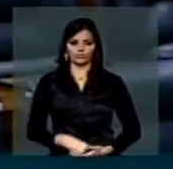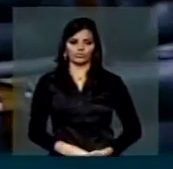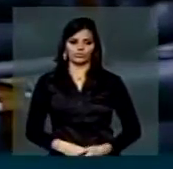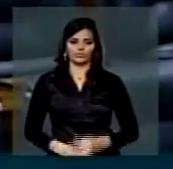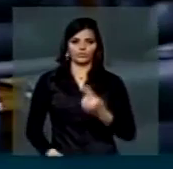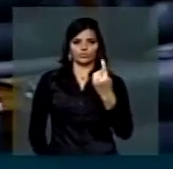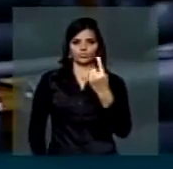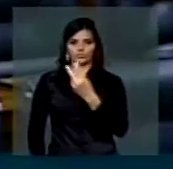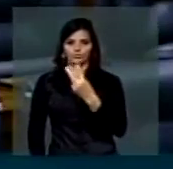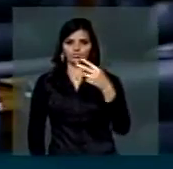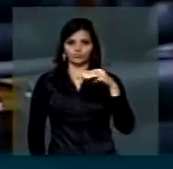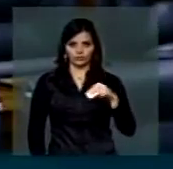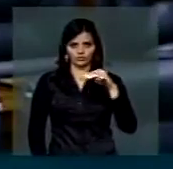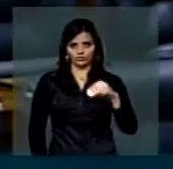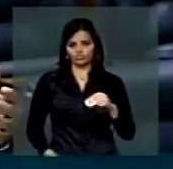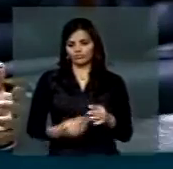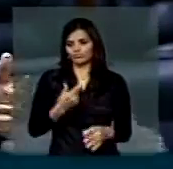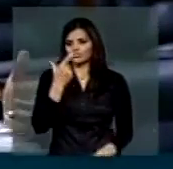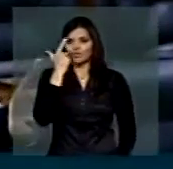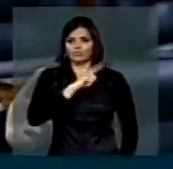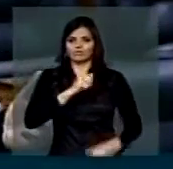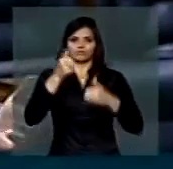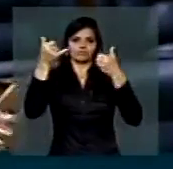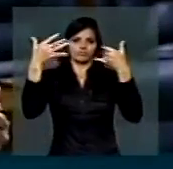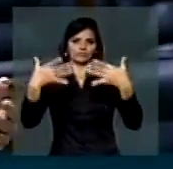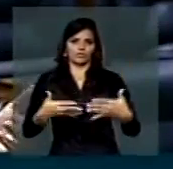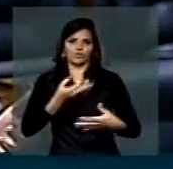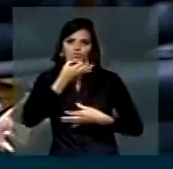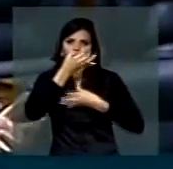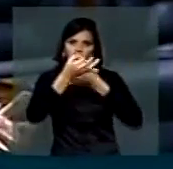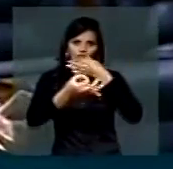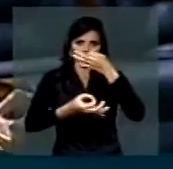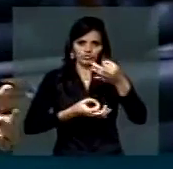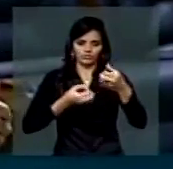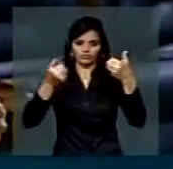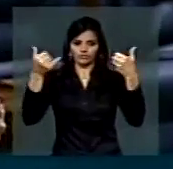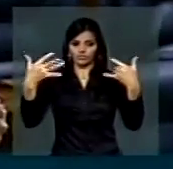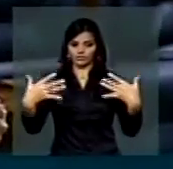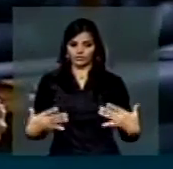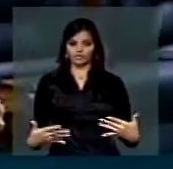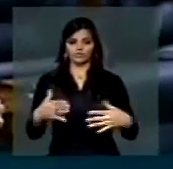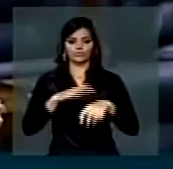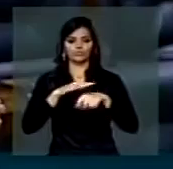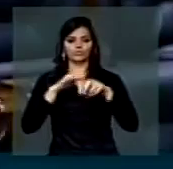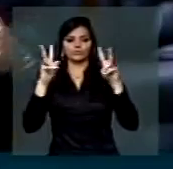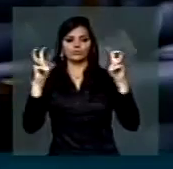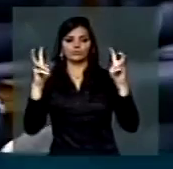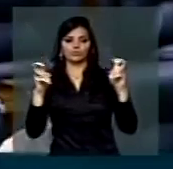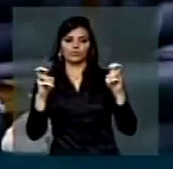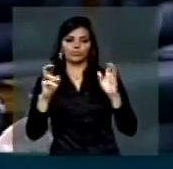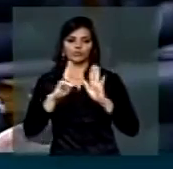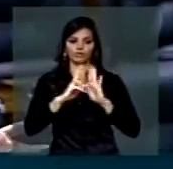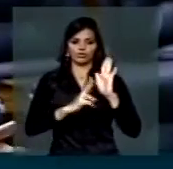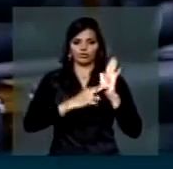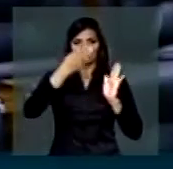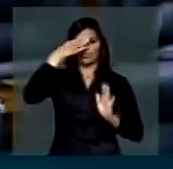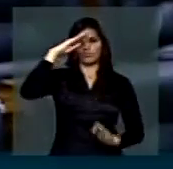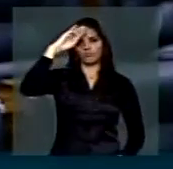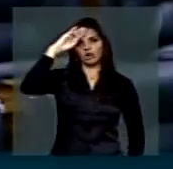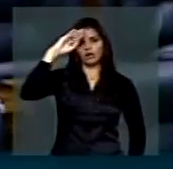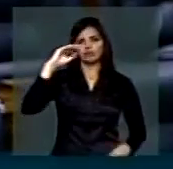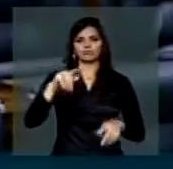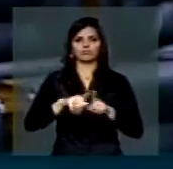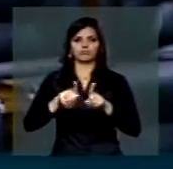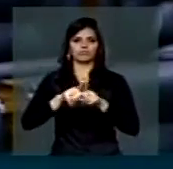2 minutos não vou poder abordar todas as opiniões que aqui foram esposadas, seja sobre o regime cubano, sobre o